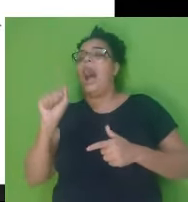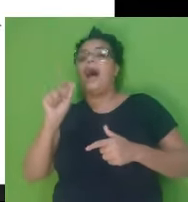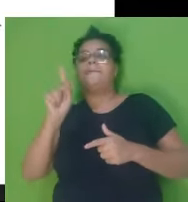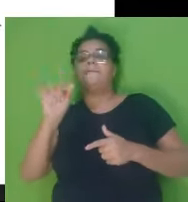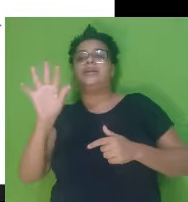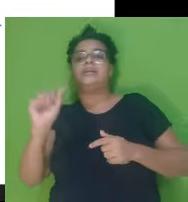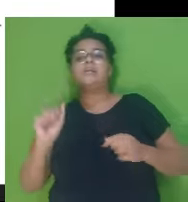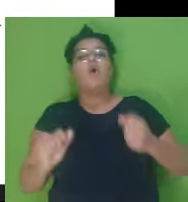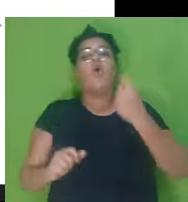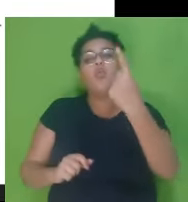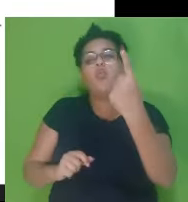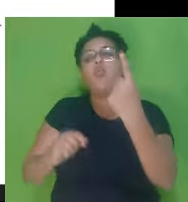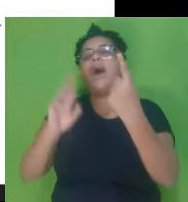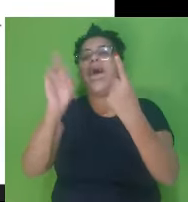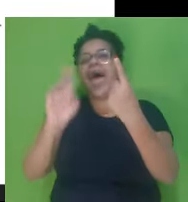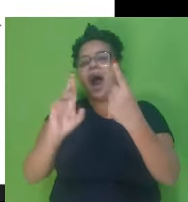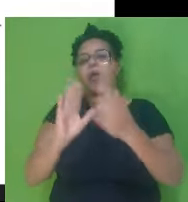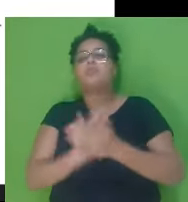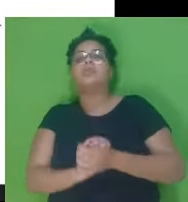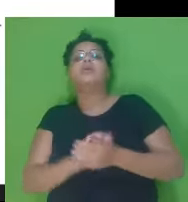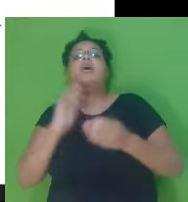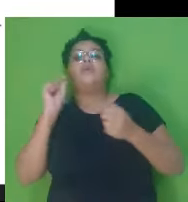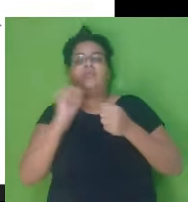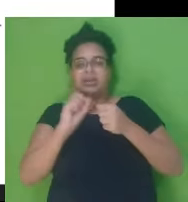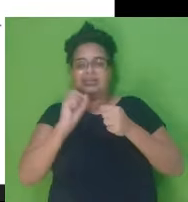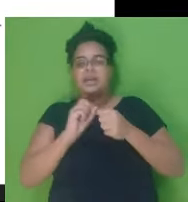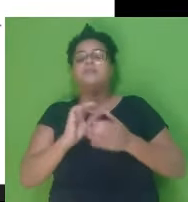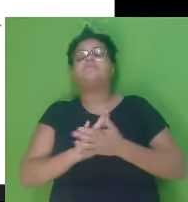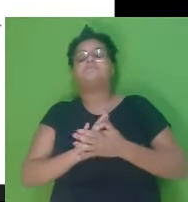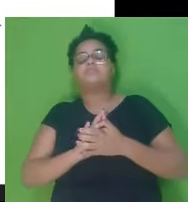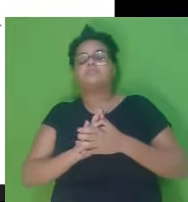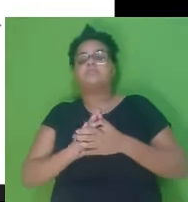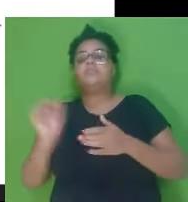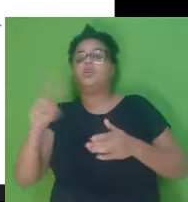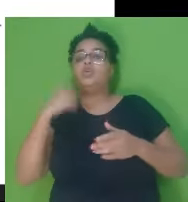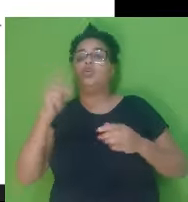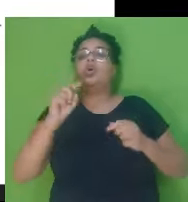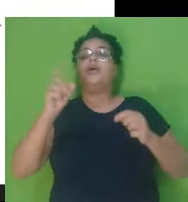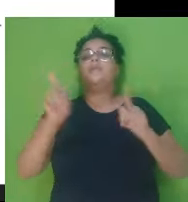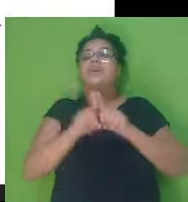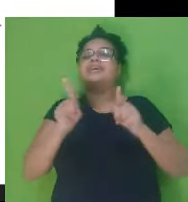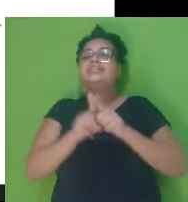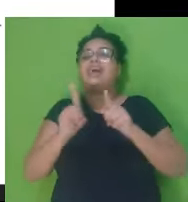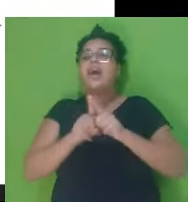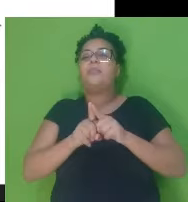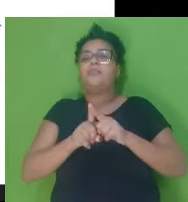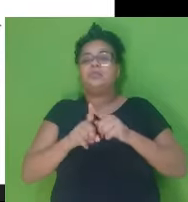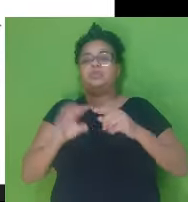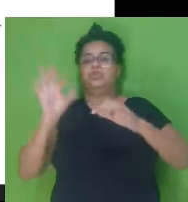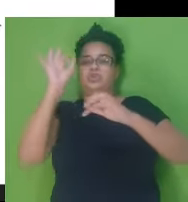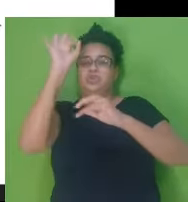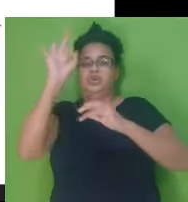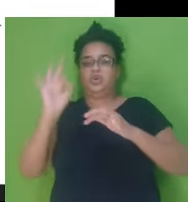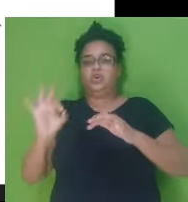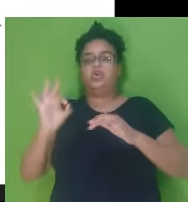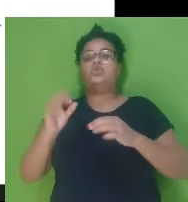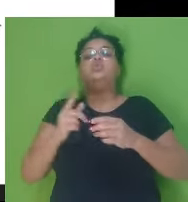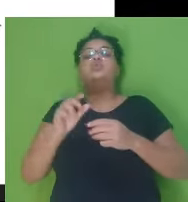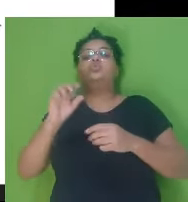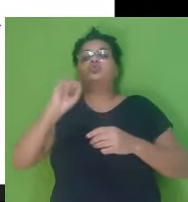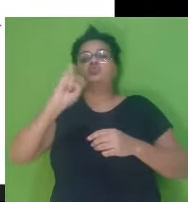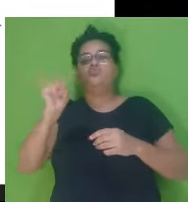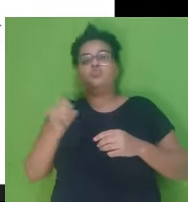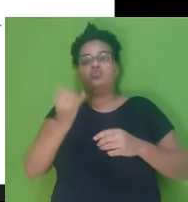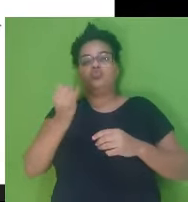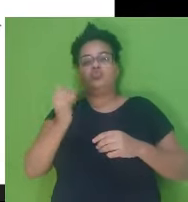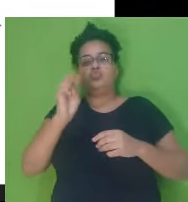aplicação de R$1, né, e aí ia incidindo os juros. Né? Nós